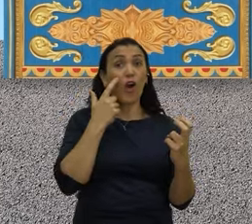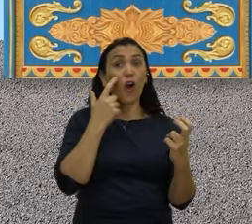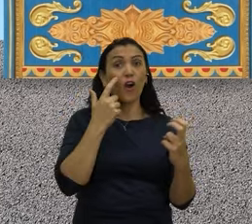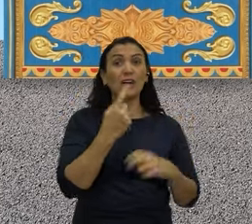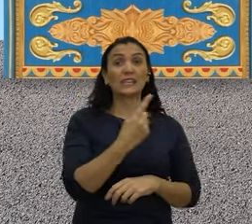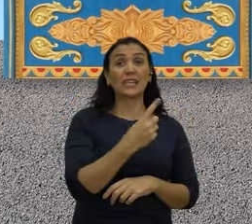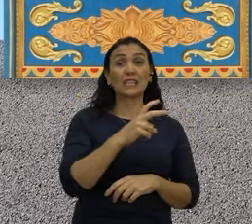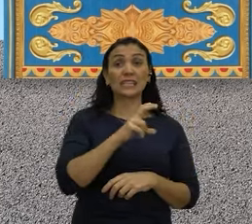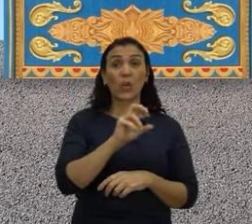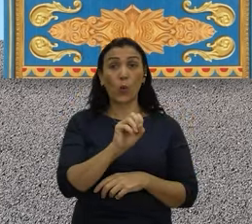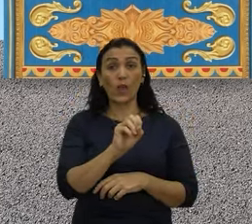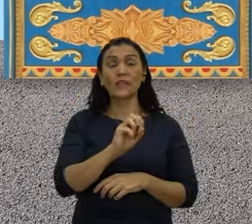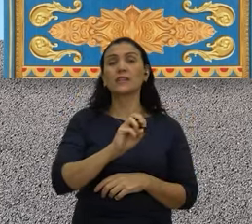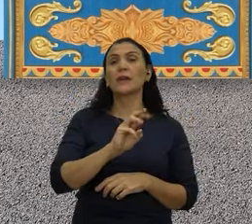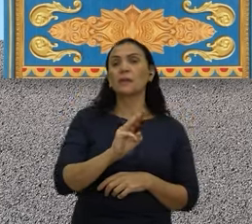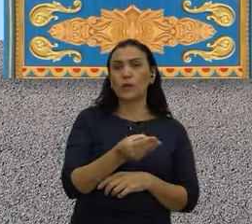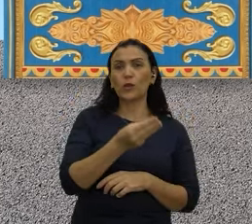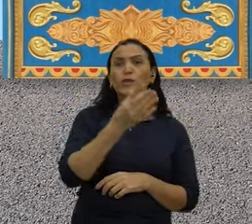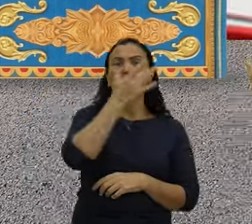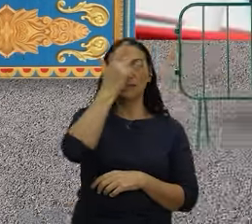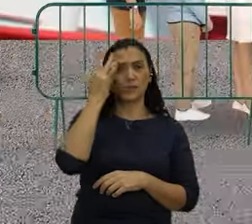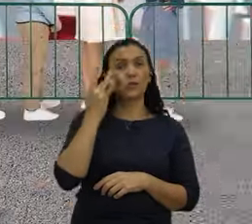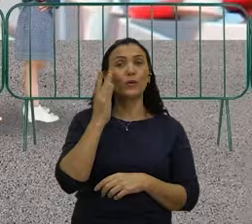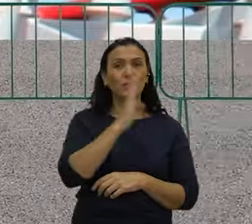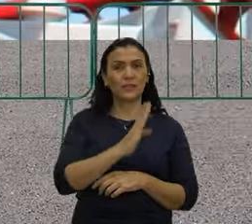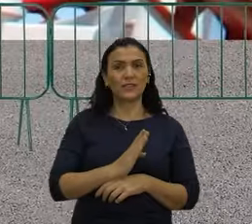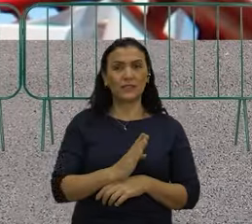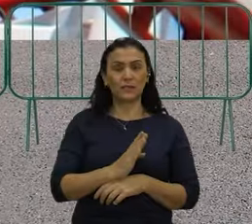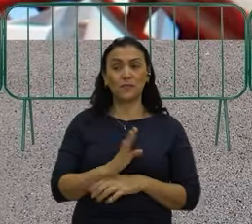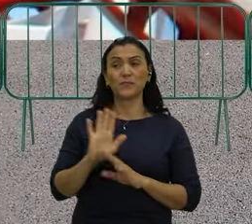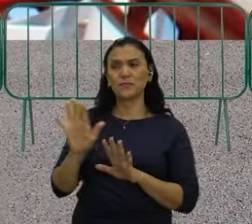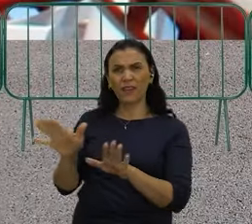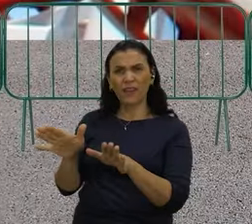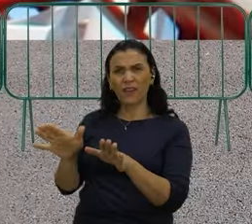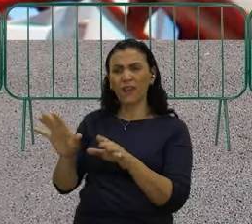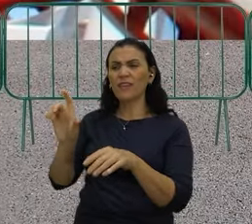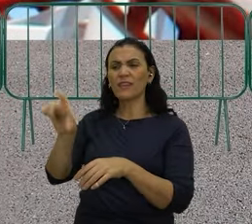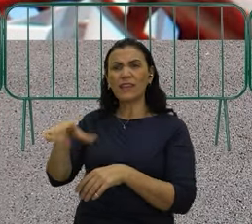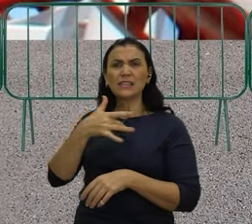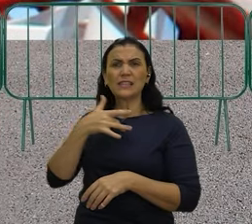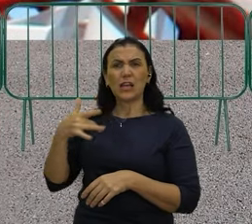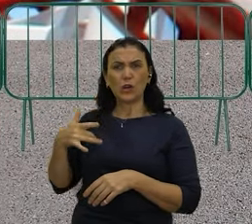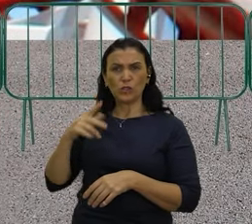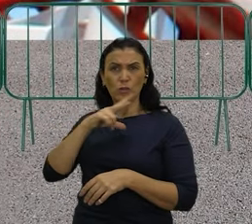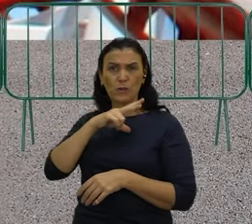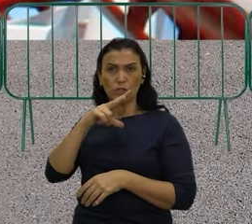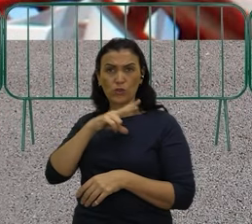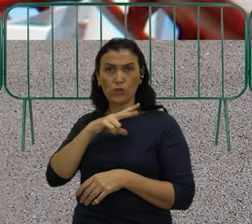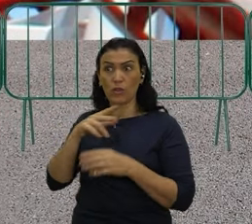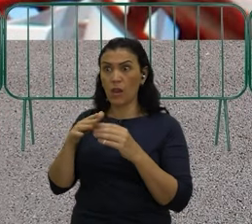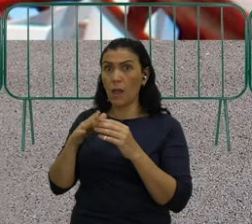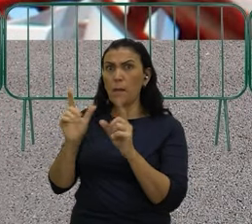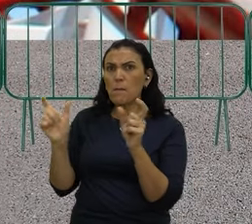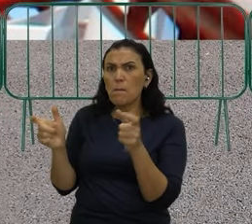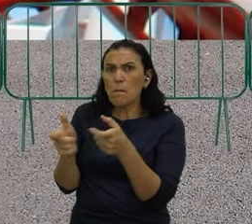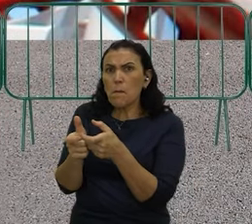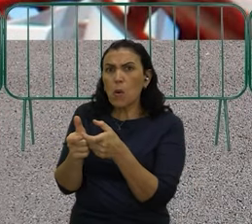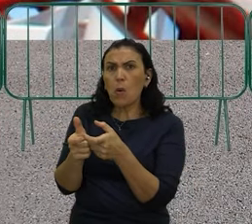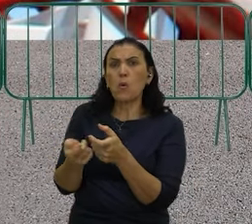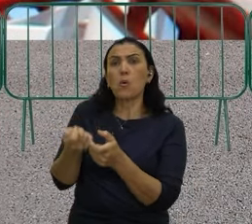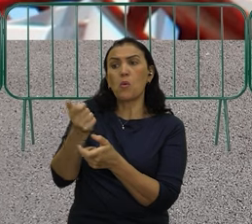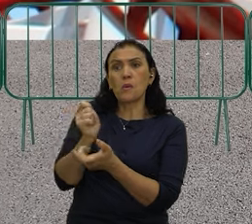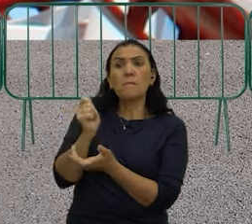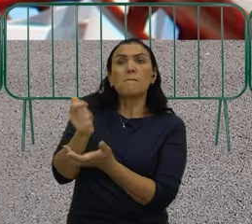Quer um número? 150 milhões de brasileiros. Já o plano de saúde tem bem menos que isso. E essa galera